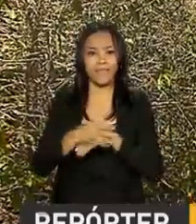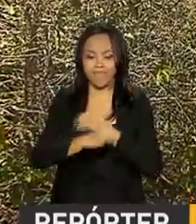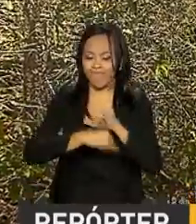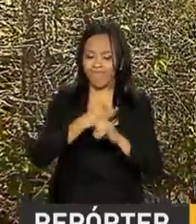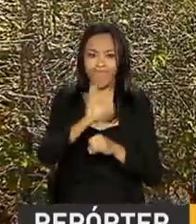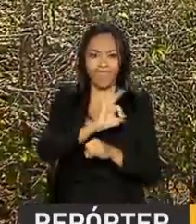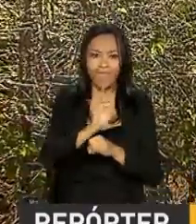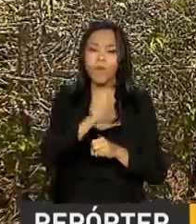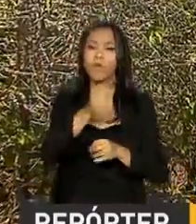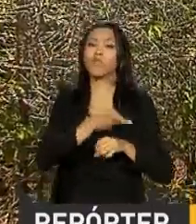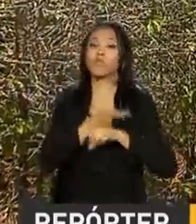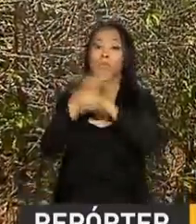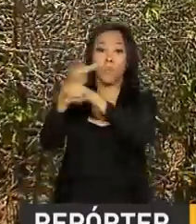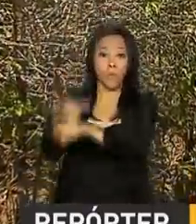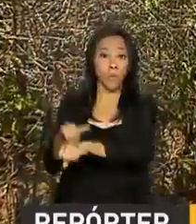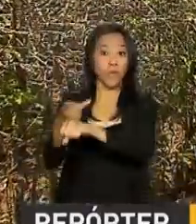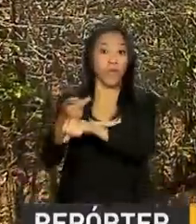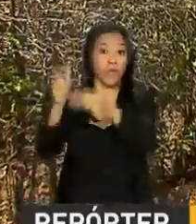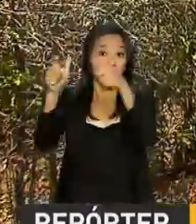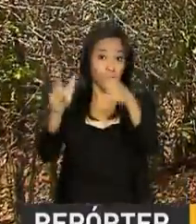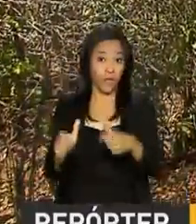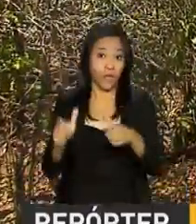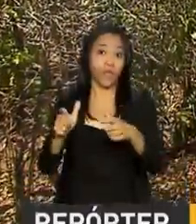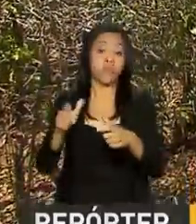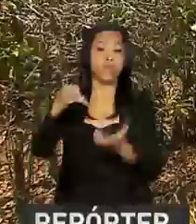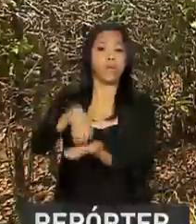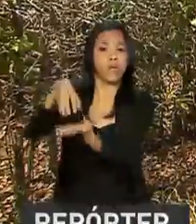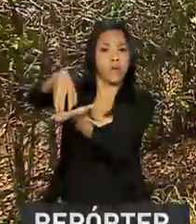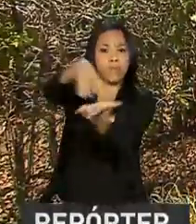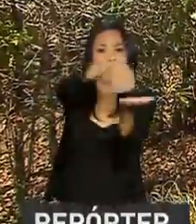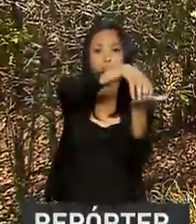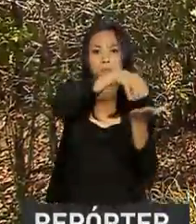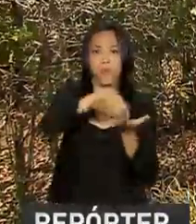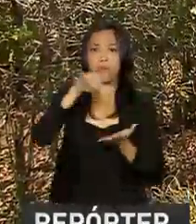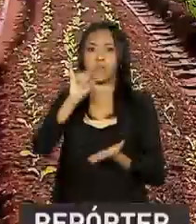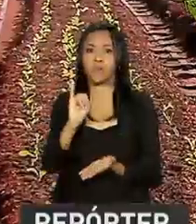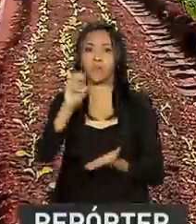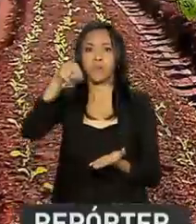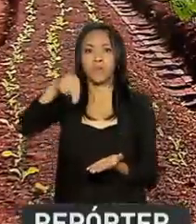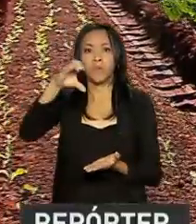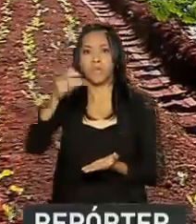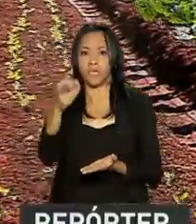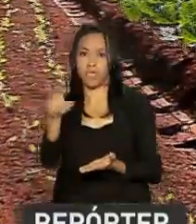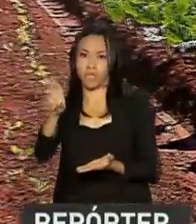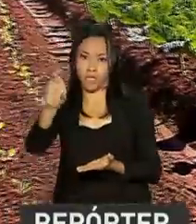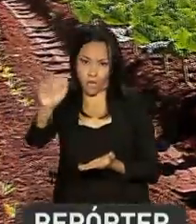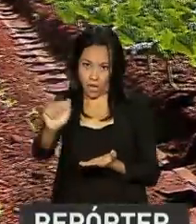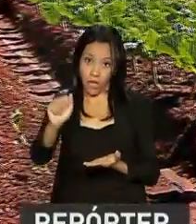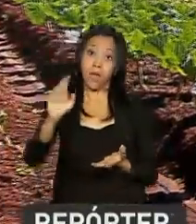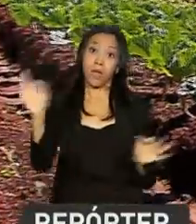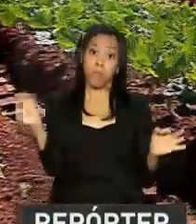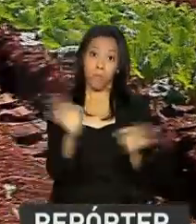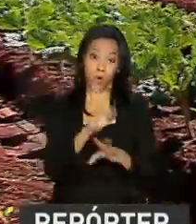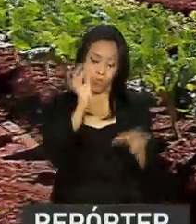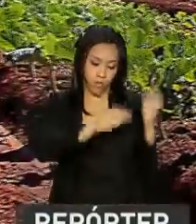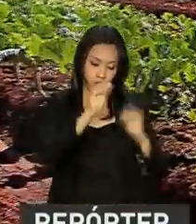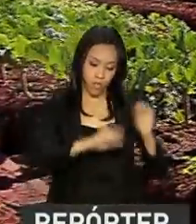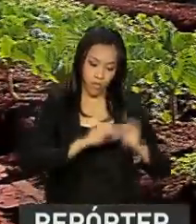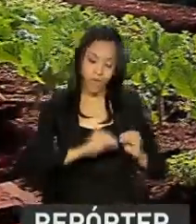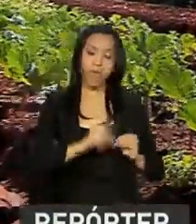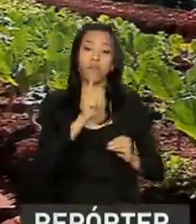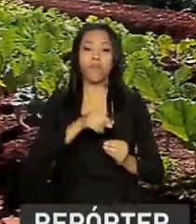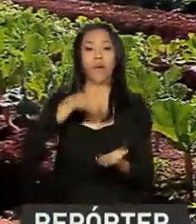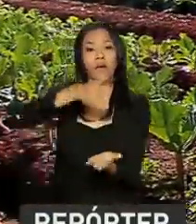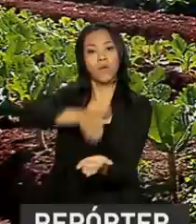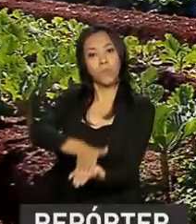documento junto às salas da cidadania das superintendências regionais ou às unidades avançadas do INCRA. Após o preenchimento, será gerado um boleto